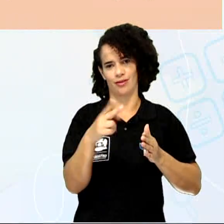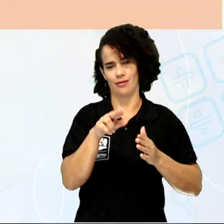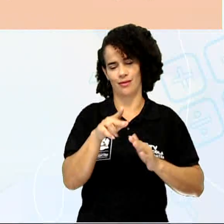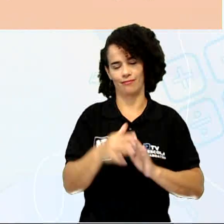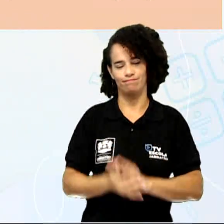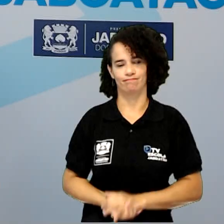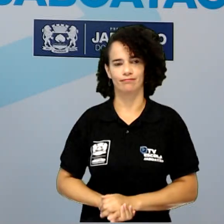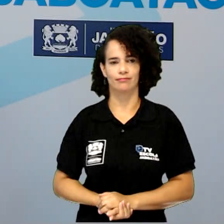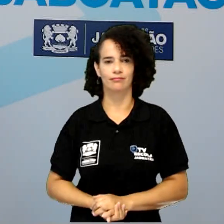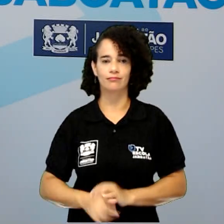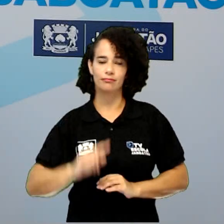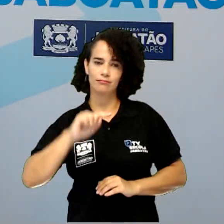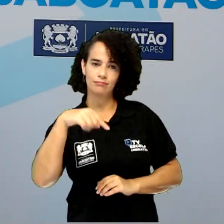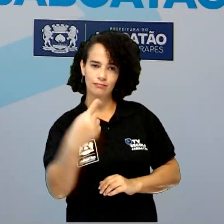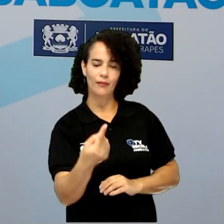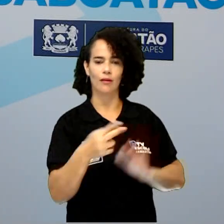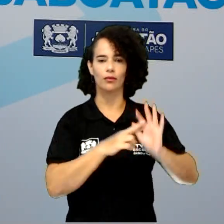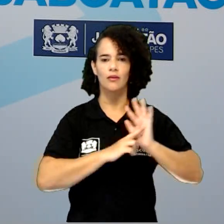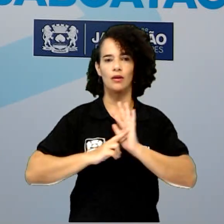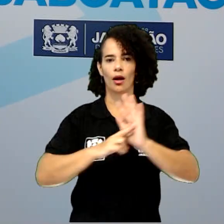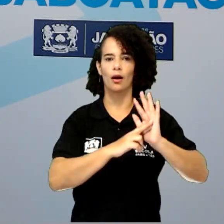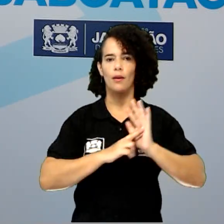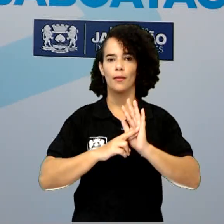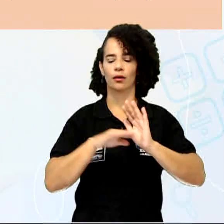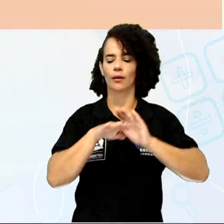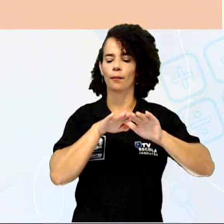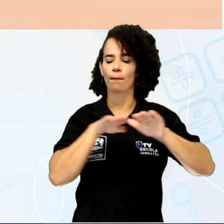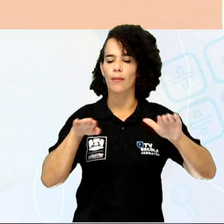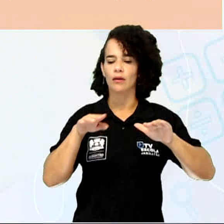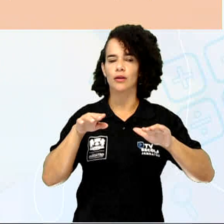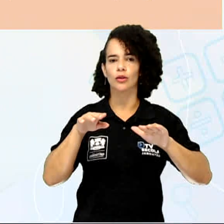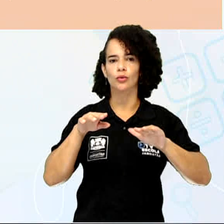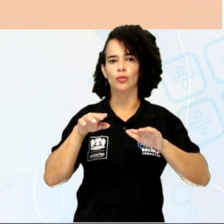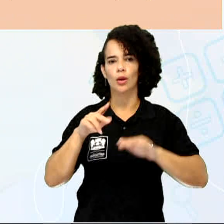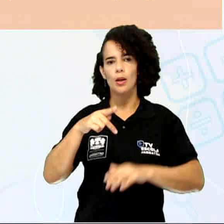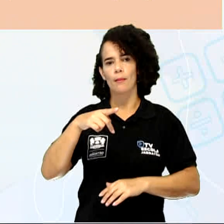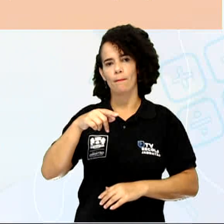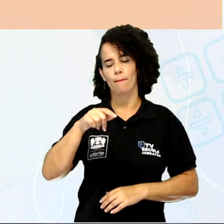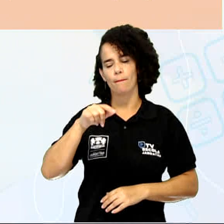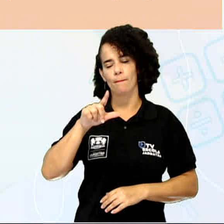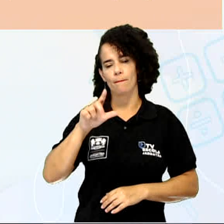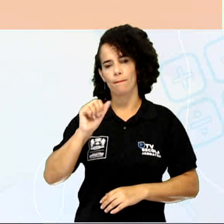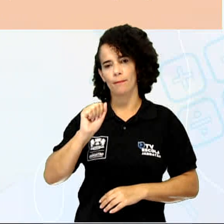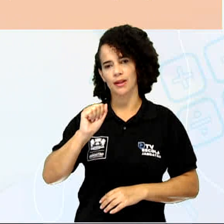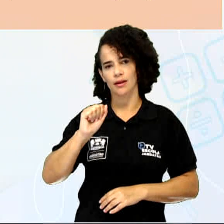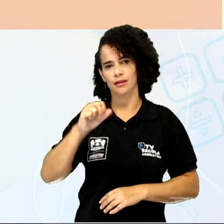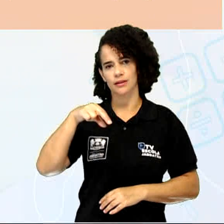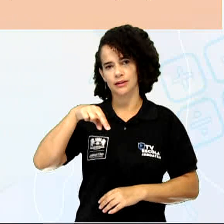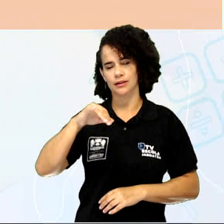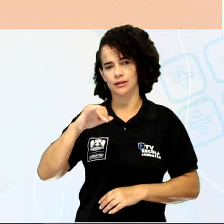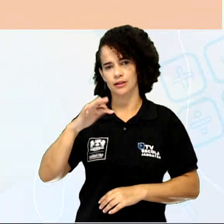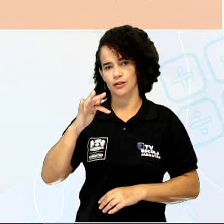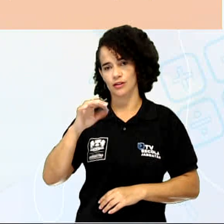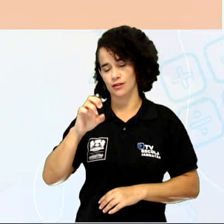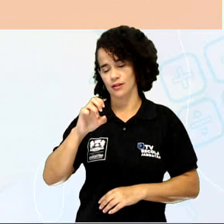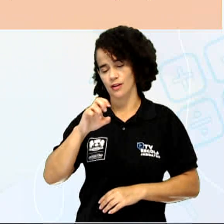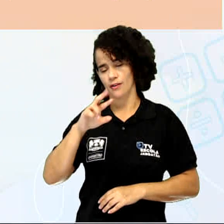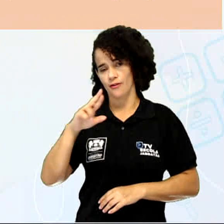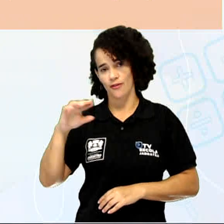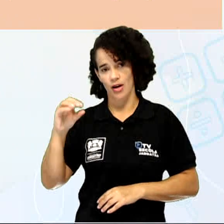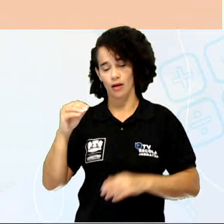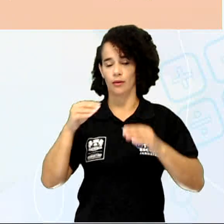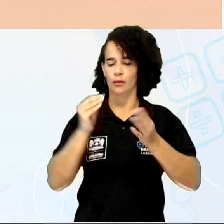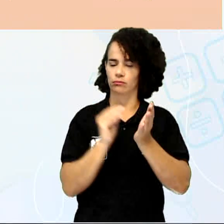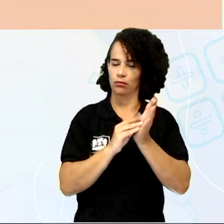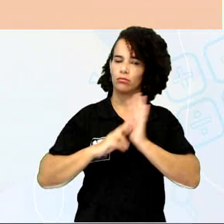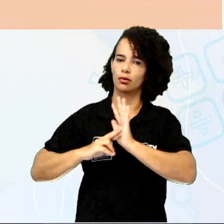Bem, uma outra forma de representar seria o planisfério. É um mapa que apresenta toda a superfície terrestre em um plano, tal como o